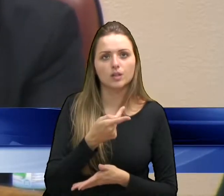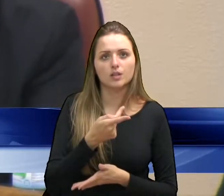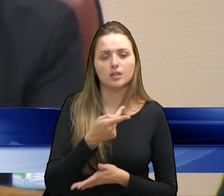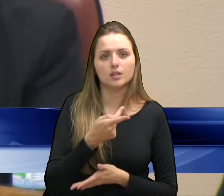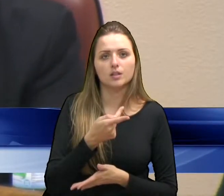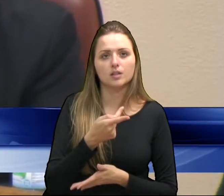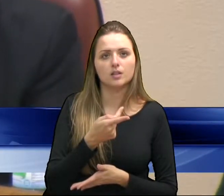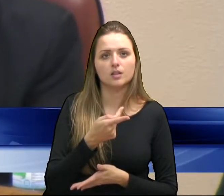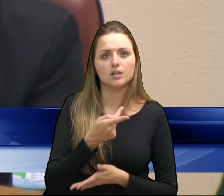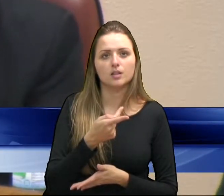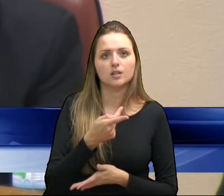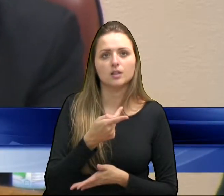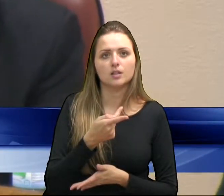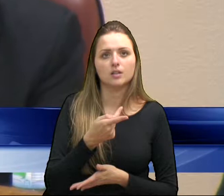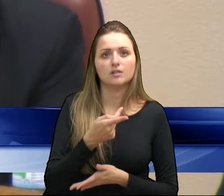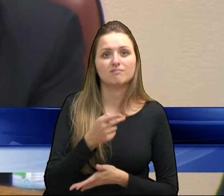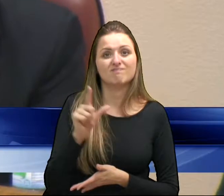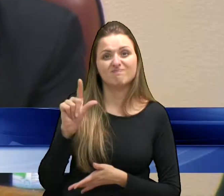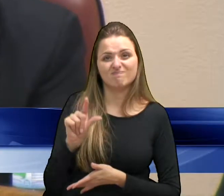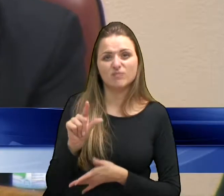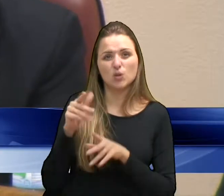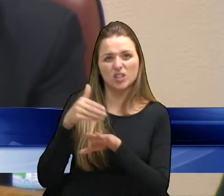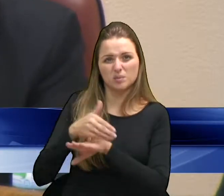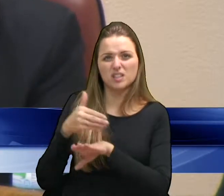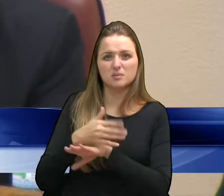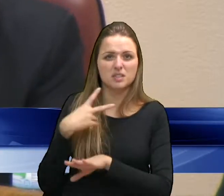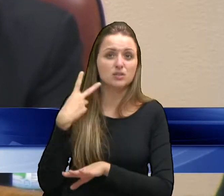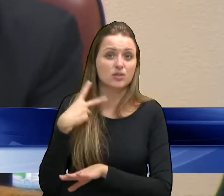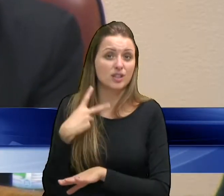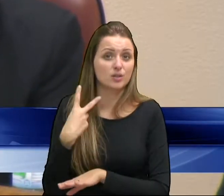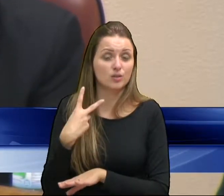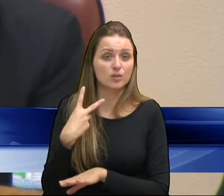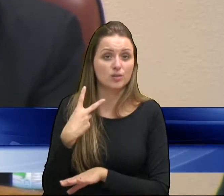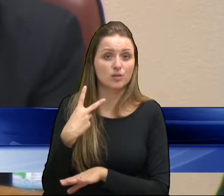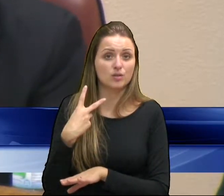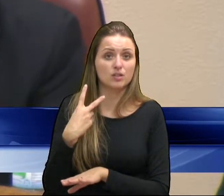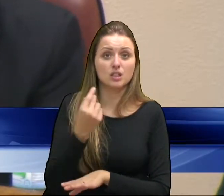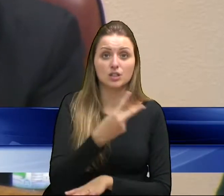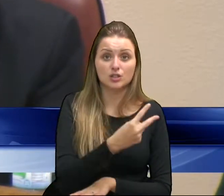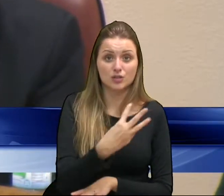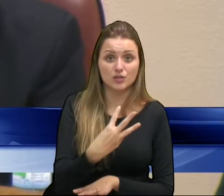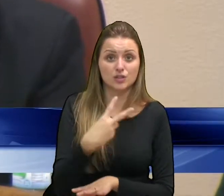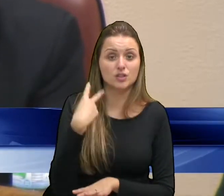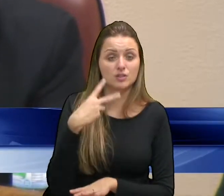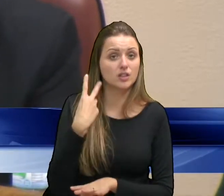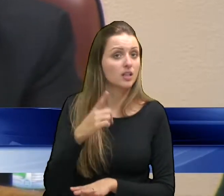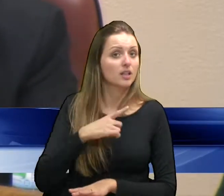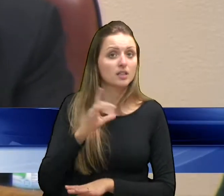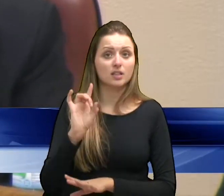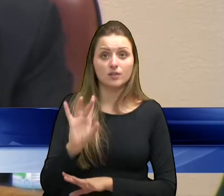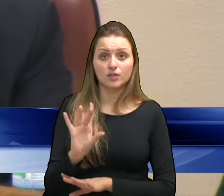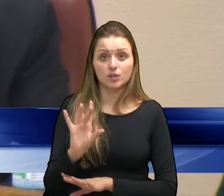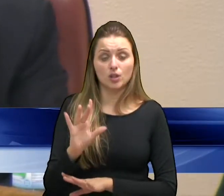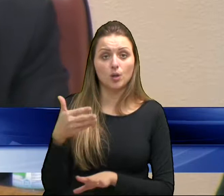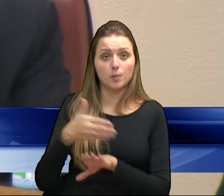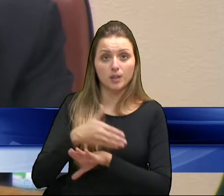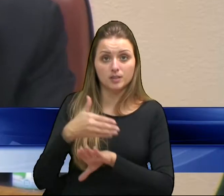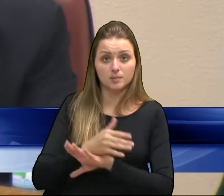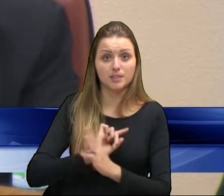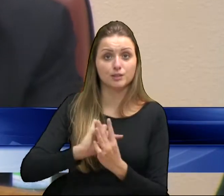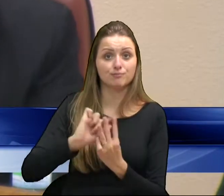baixa participação dos vereadores, né? De 23, a gente teve aqui a presença de